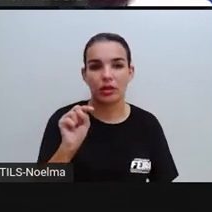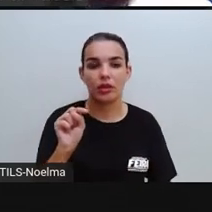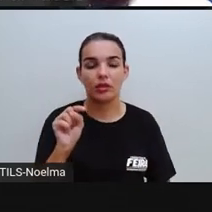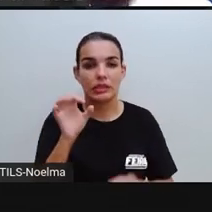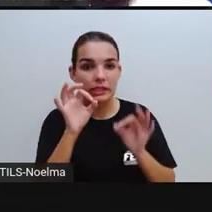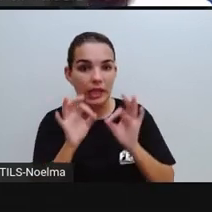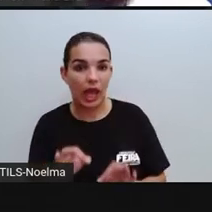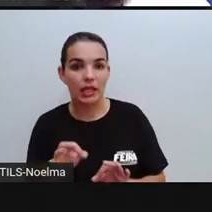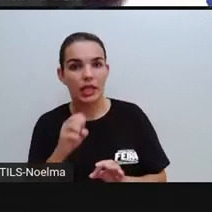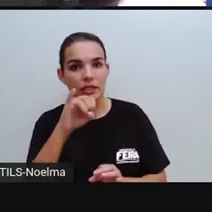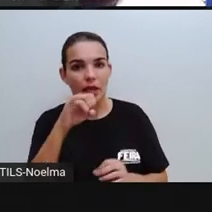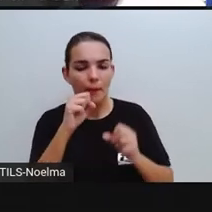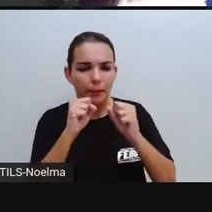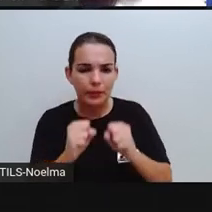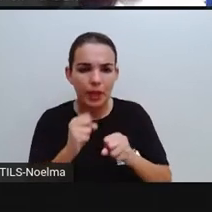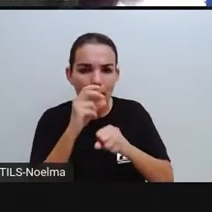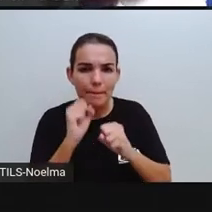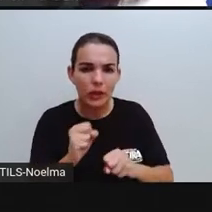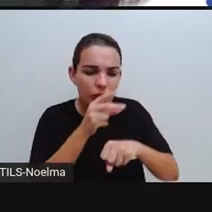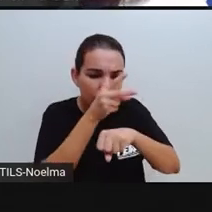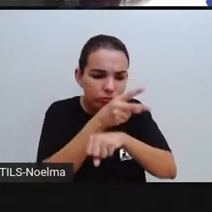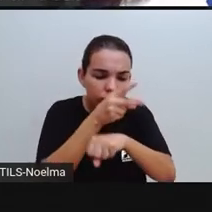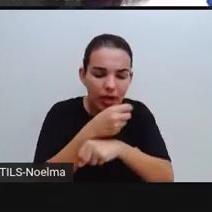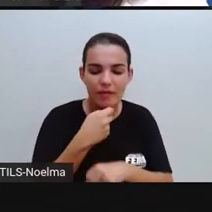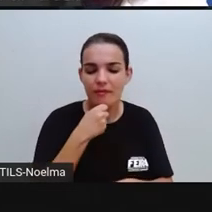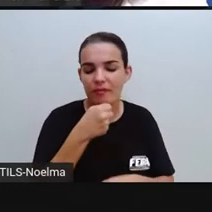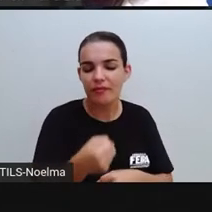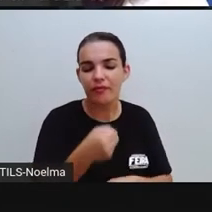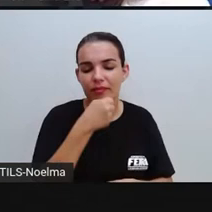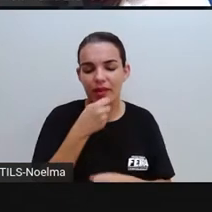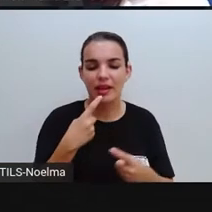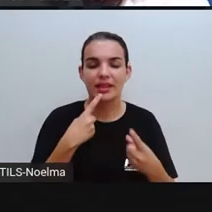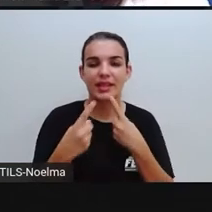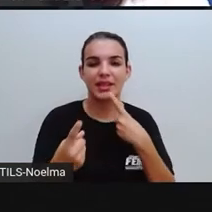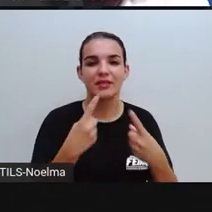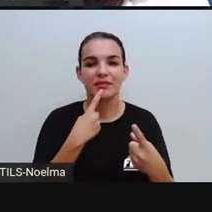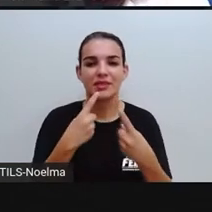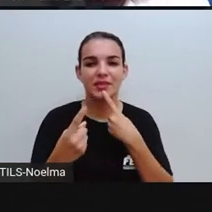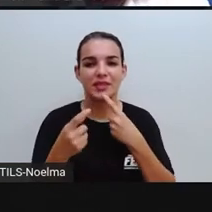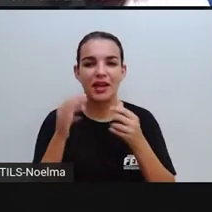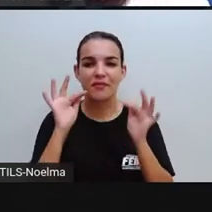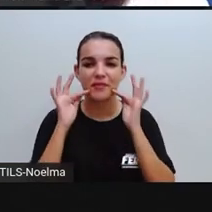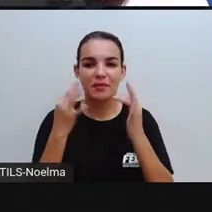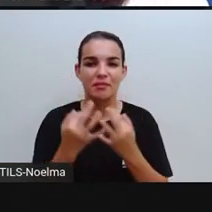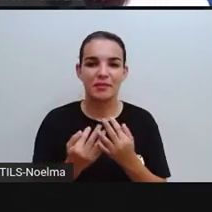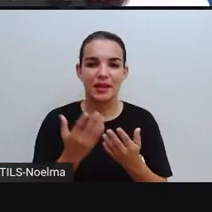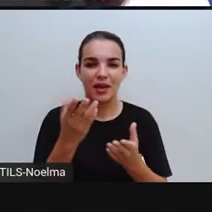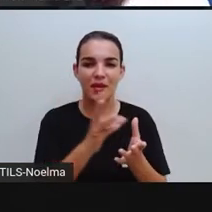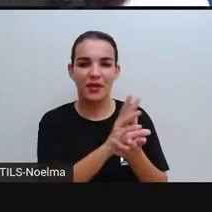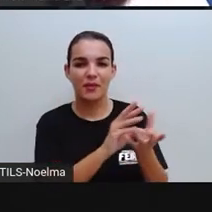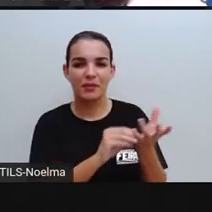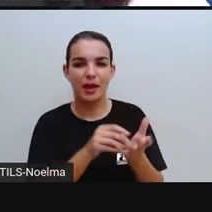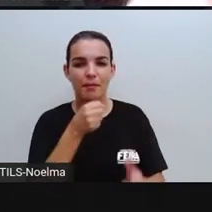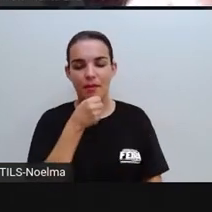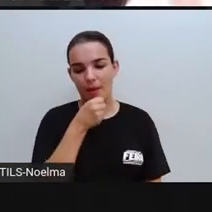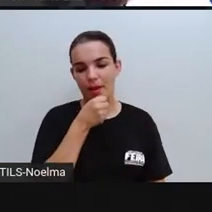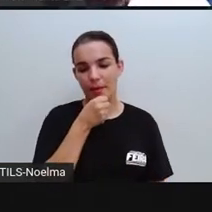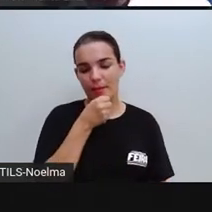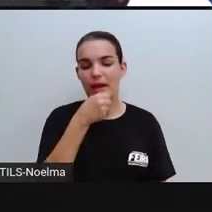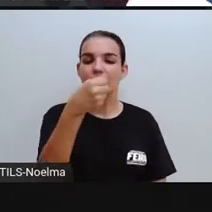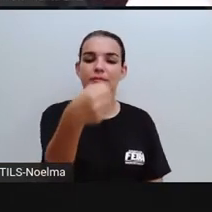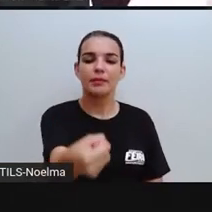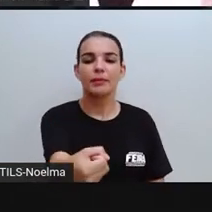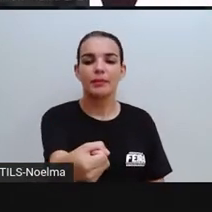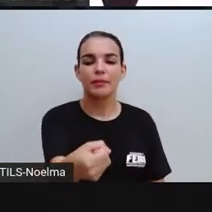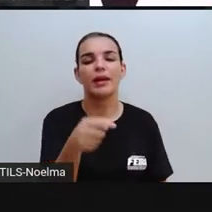você pode gravar um vídeo, né, entrevistando aí o seu familiar e pedir ao papai e à mamãe para postar lá